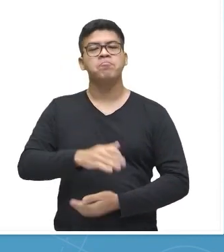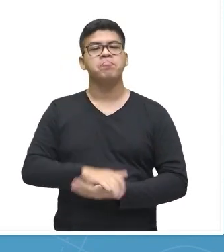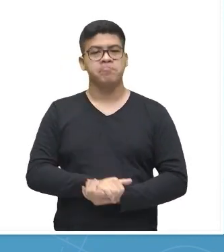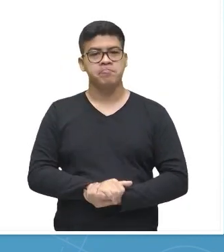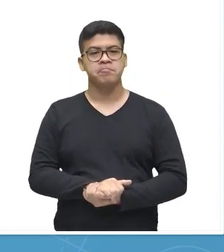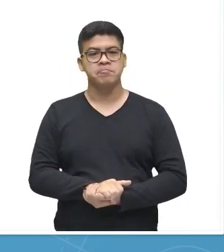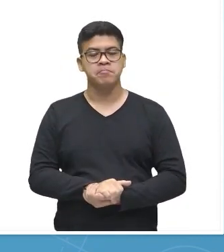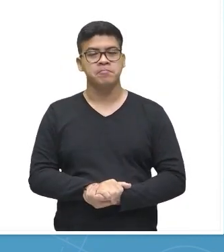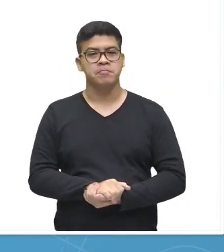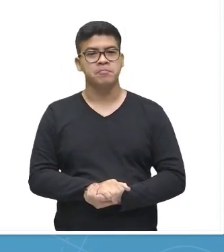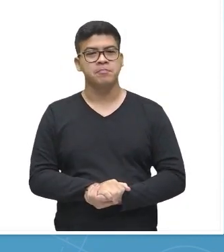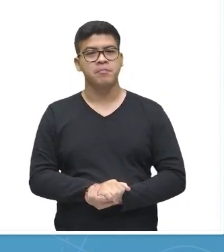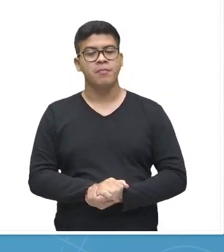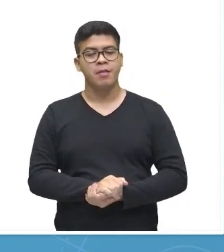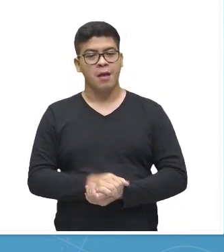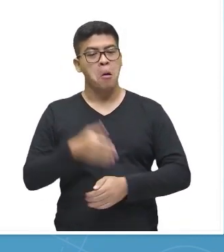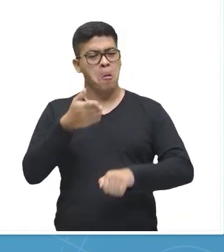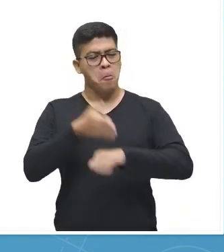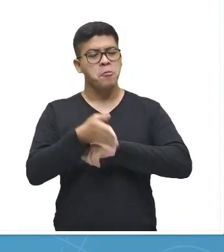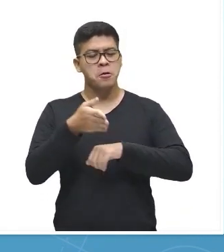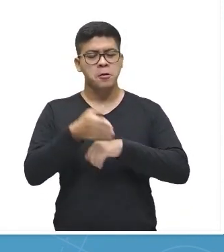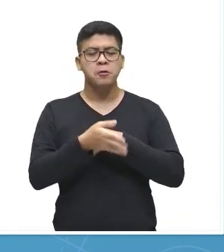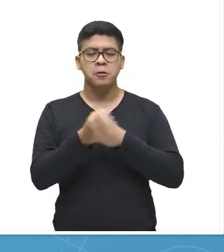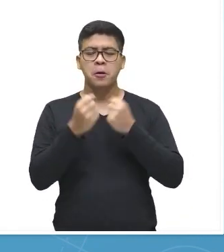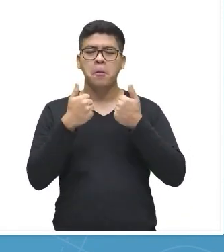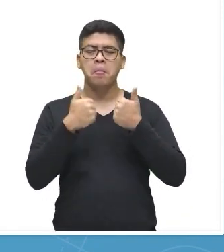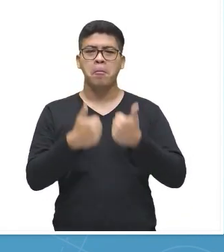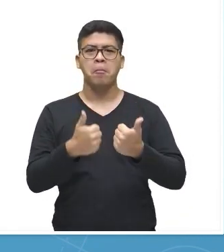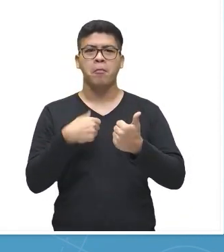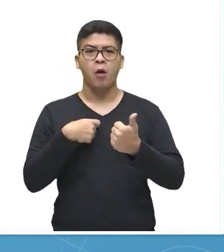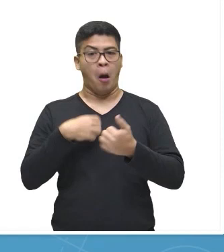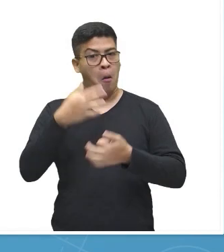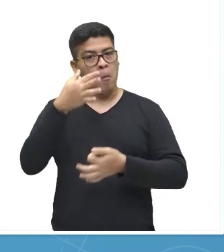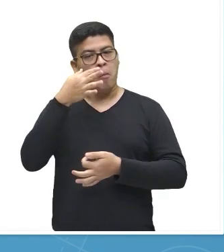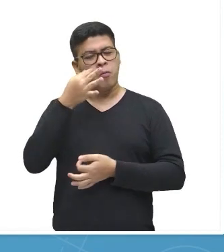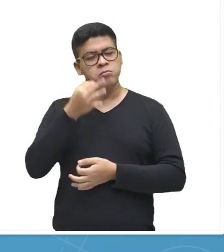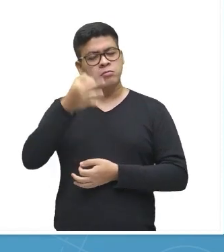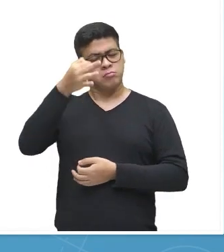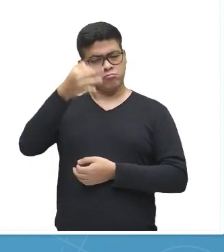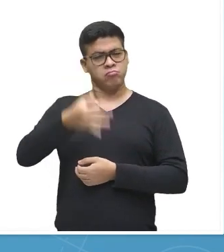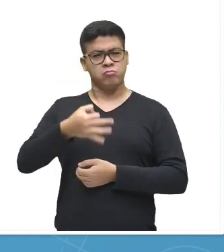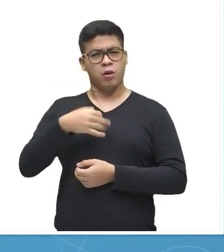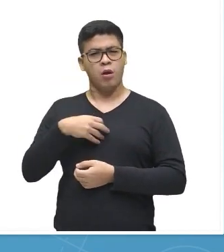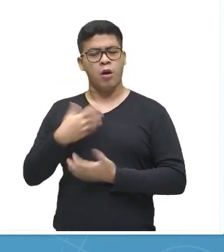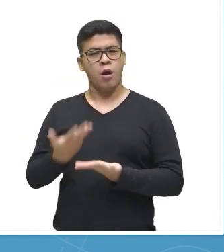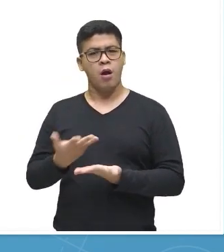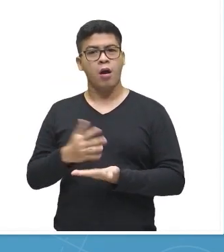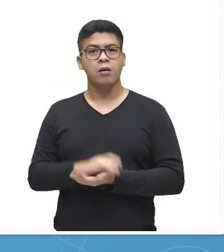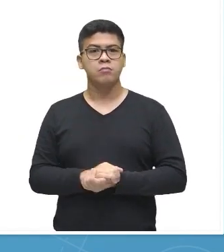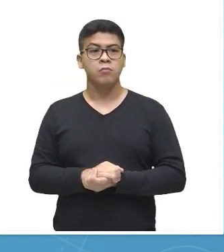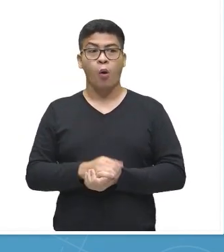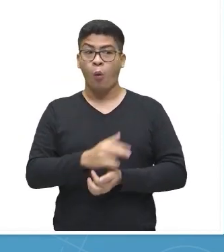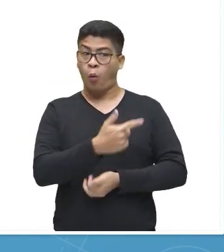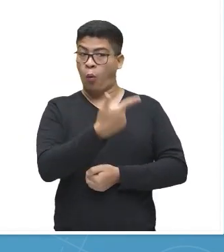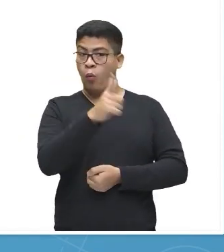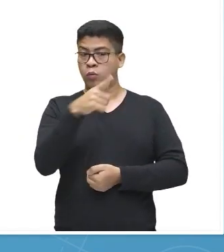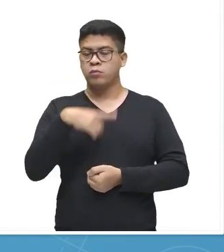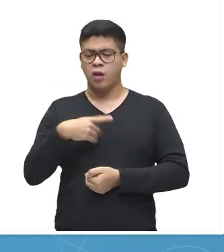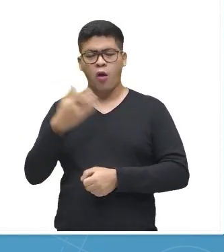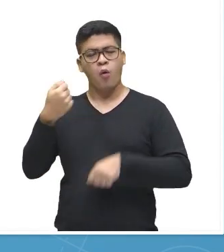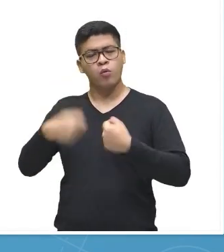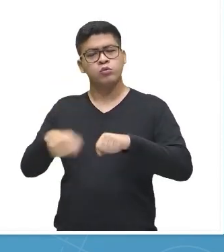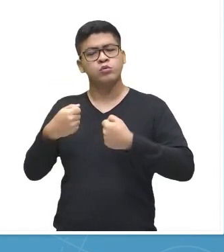pela participação, acertaram, estão antenados com o conteúdo e os outros vamos continuar